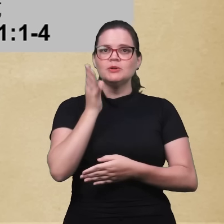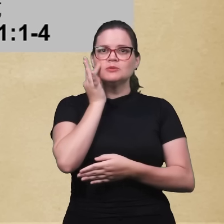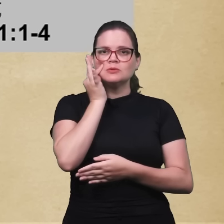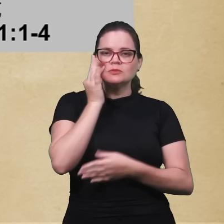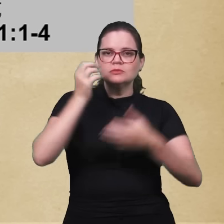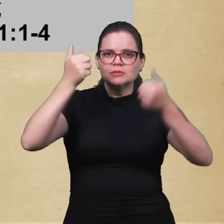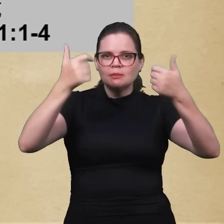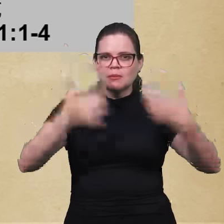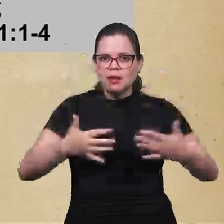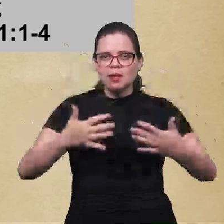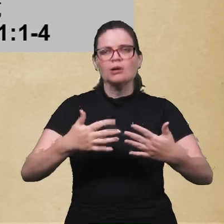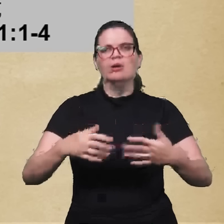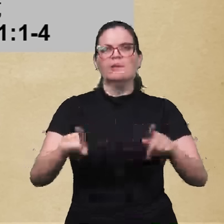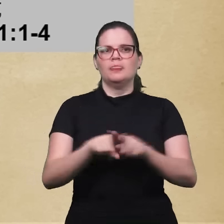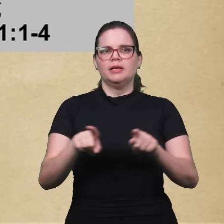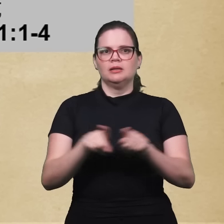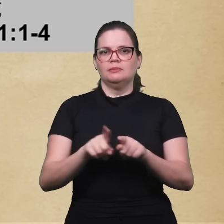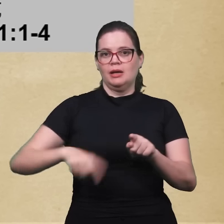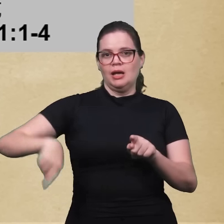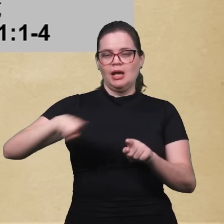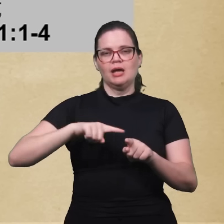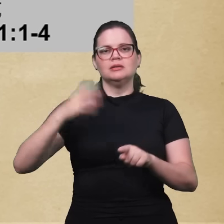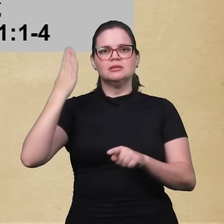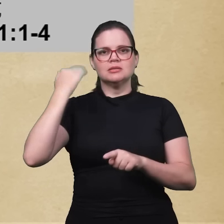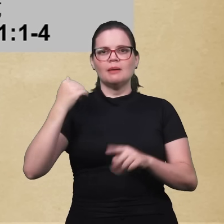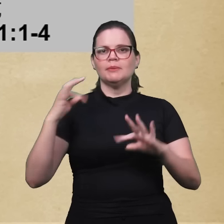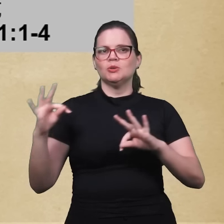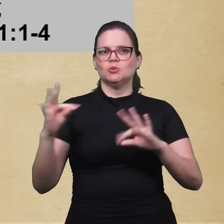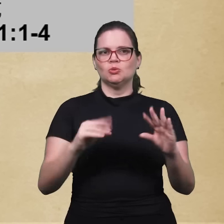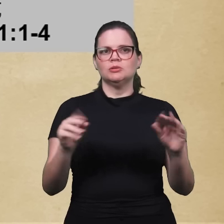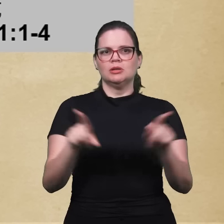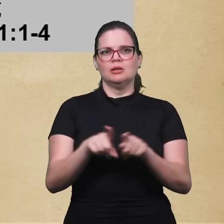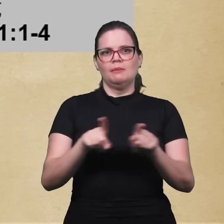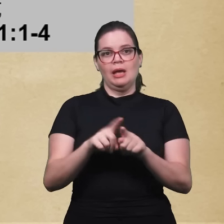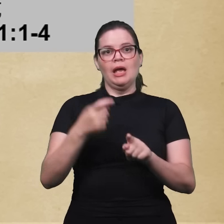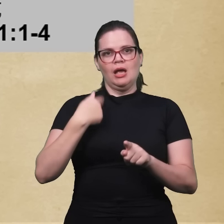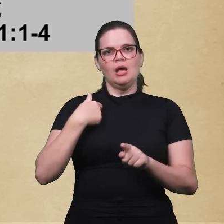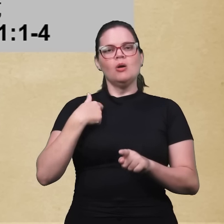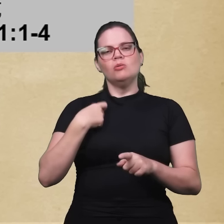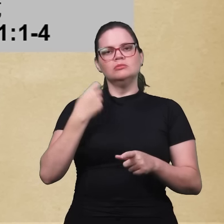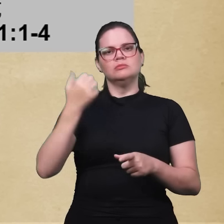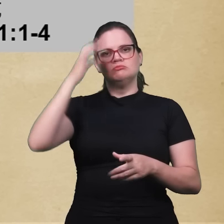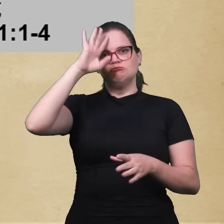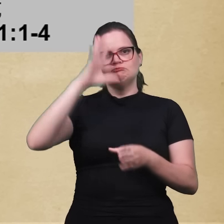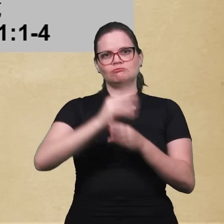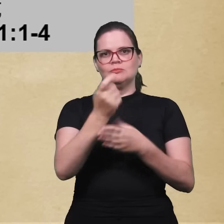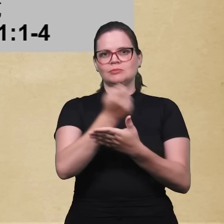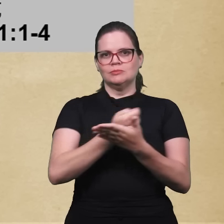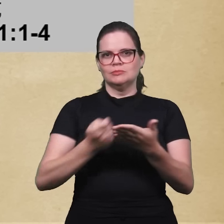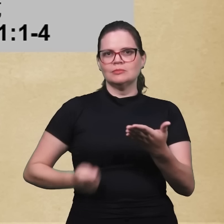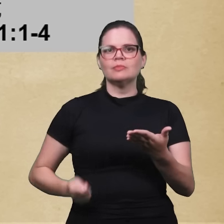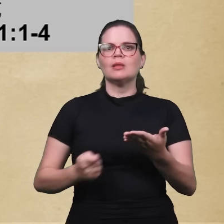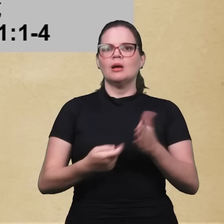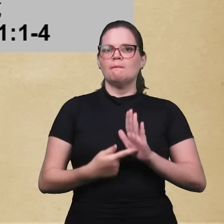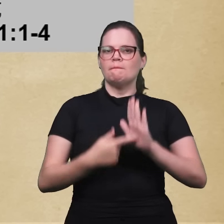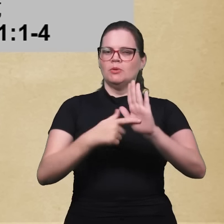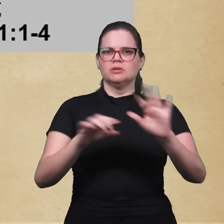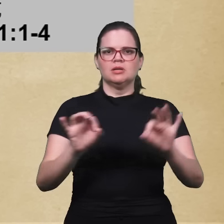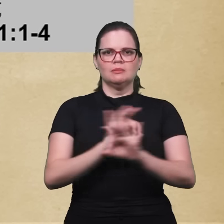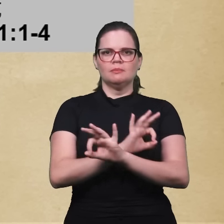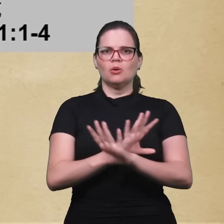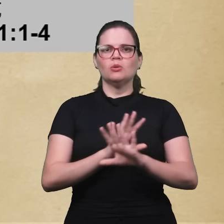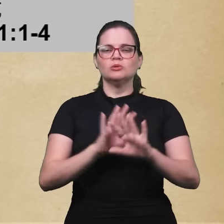princípio e foram ministros da palavra. Pareceu-me também a mim conveniente descrevê-los a ti, ó excelente Teófilo,